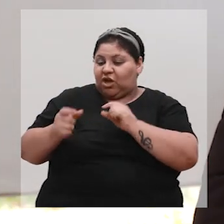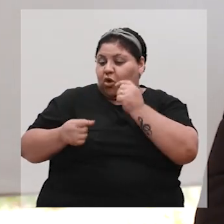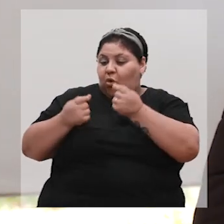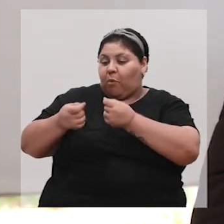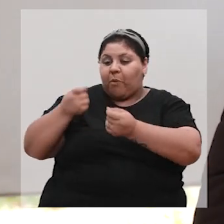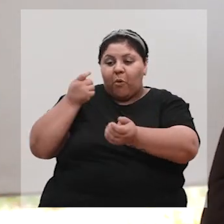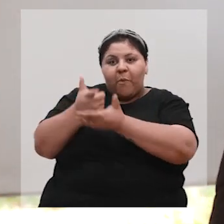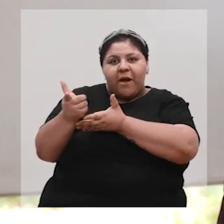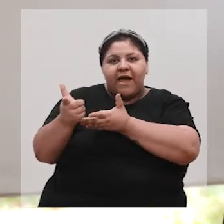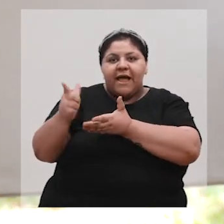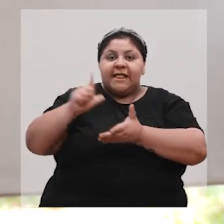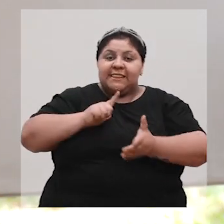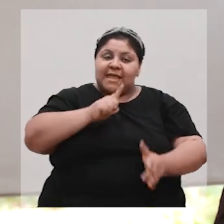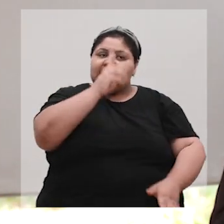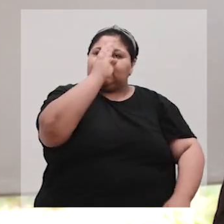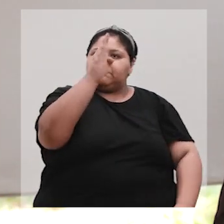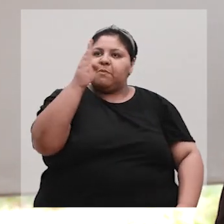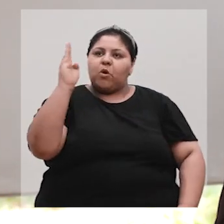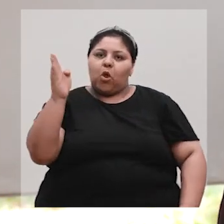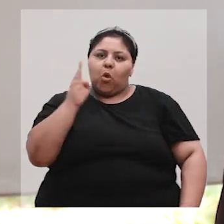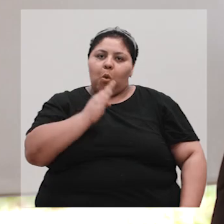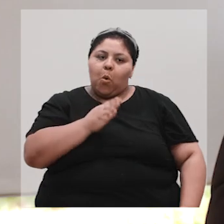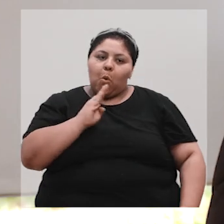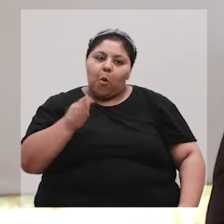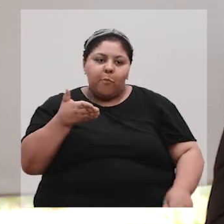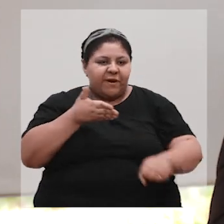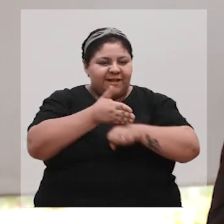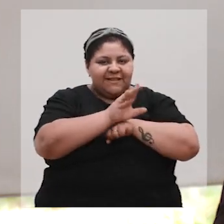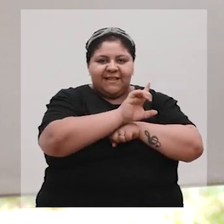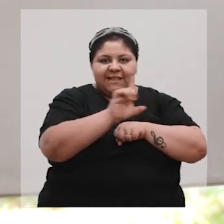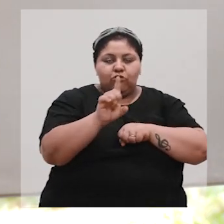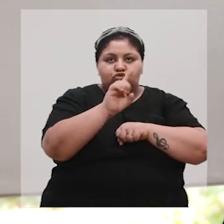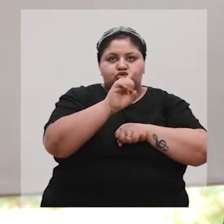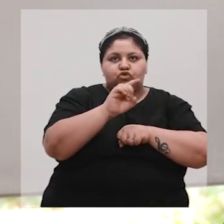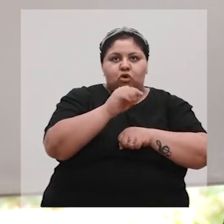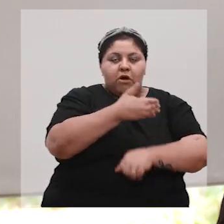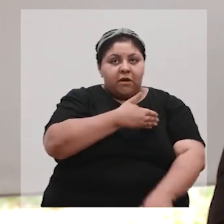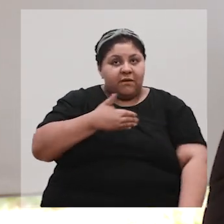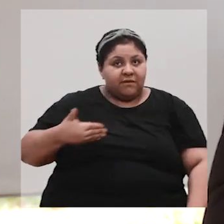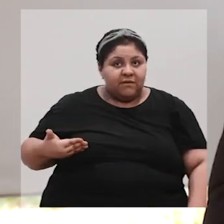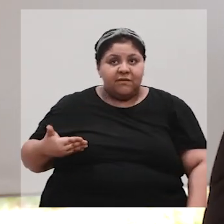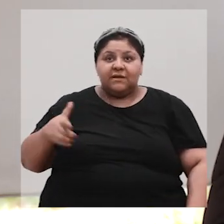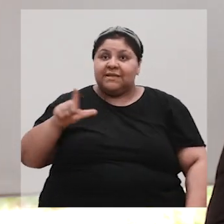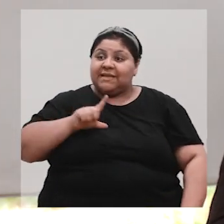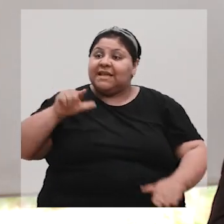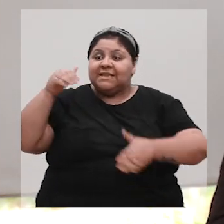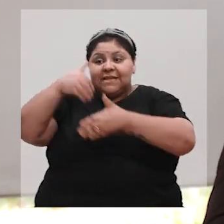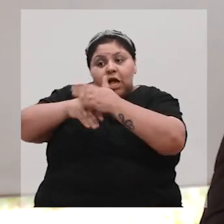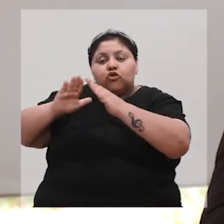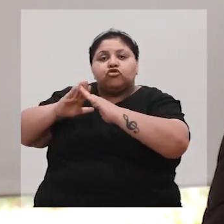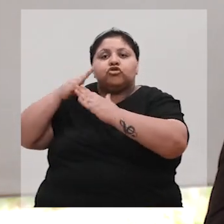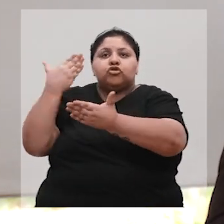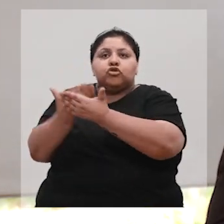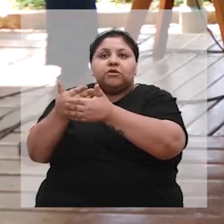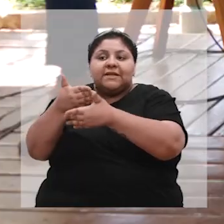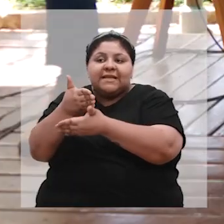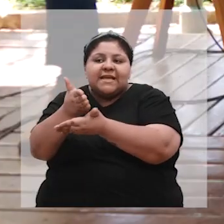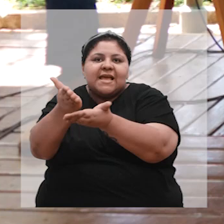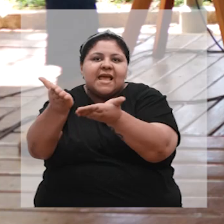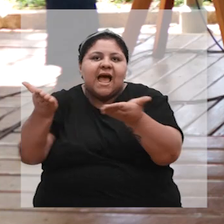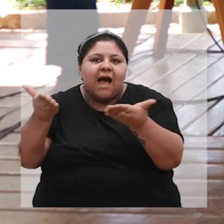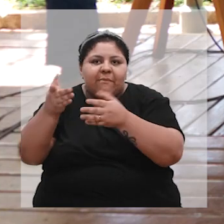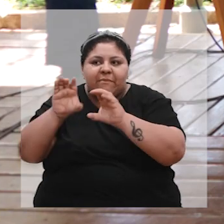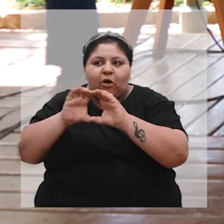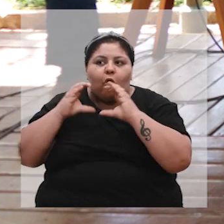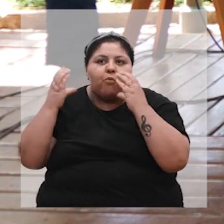tem condições de comprar, eles têm as bibliotecas para acessar. Não só as públicas, tem muitas bibliotecas até de escolas que abrem as